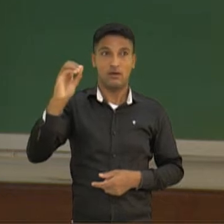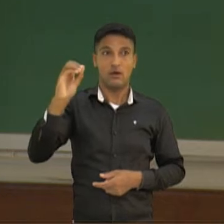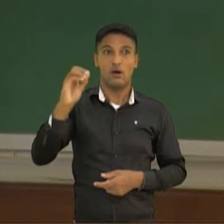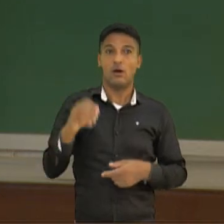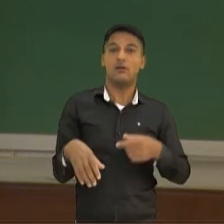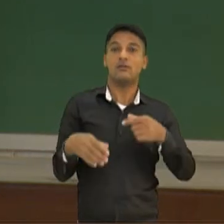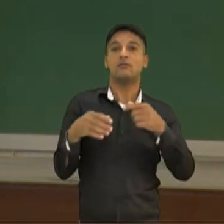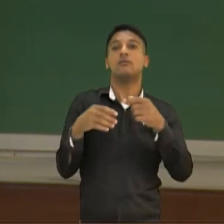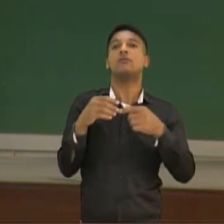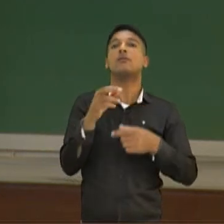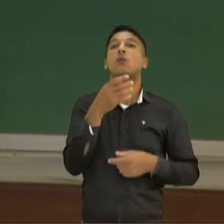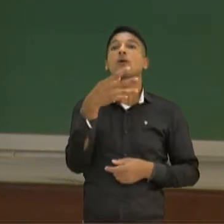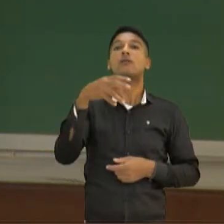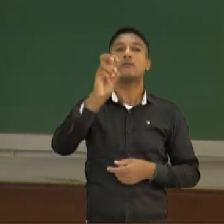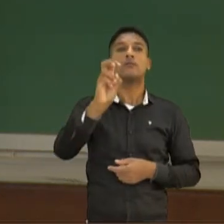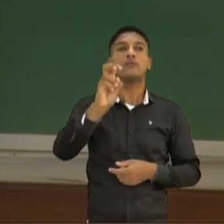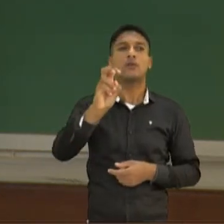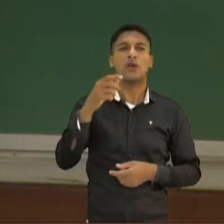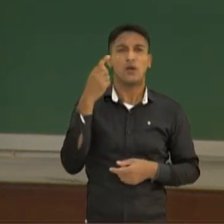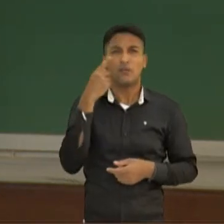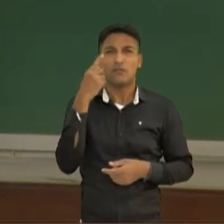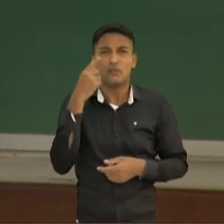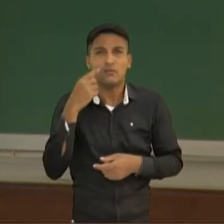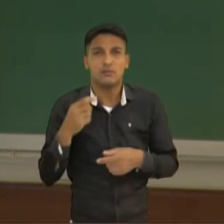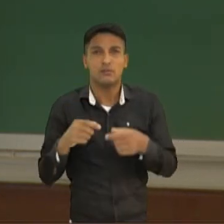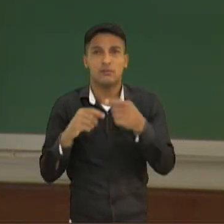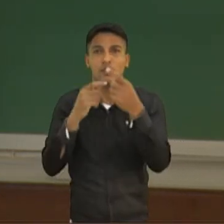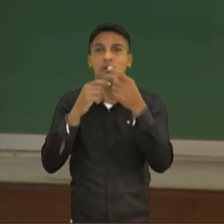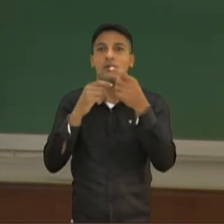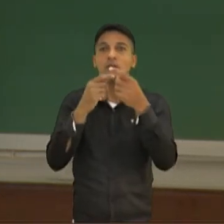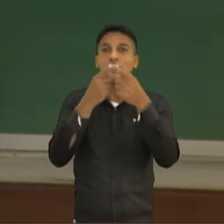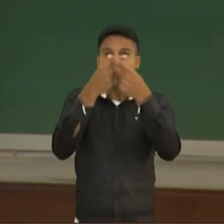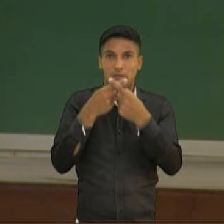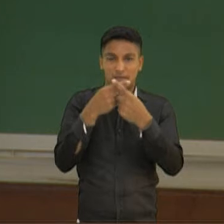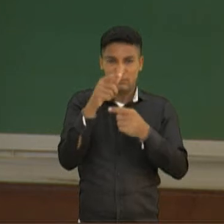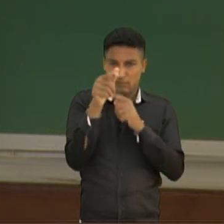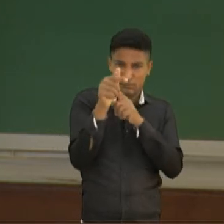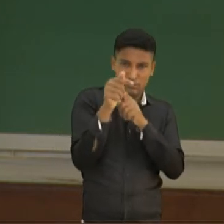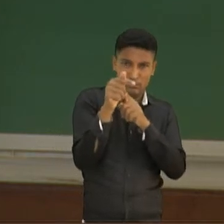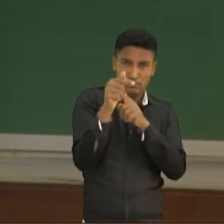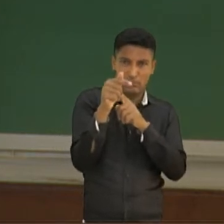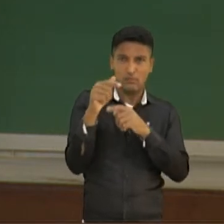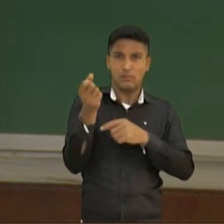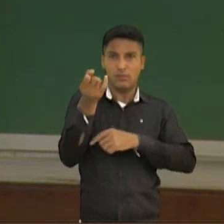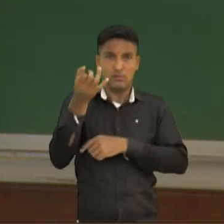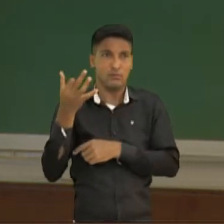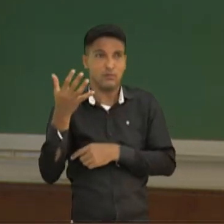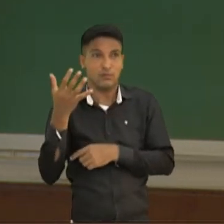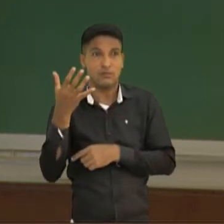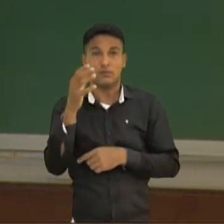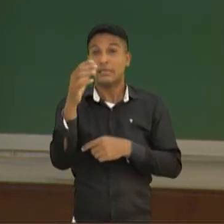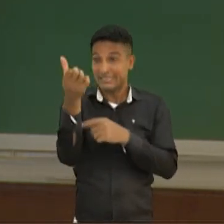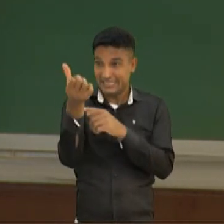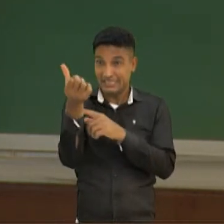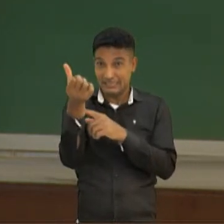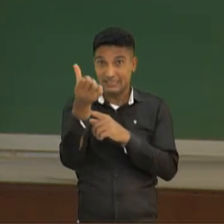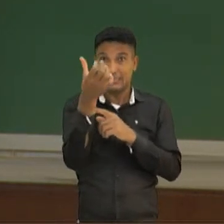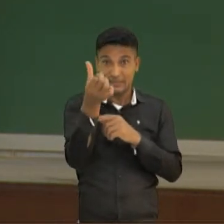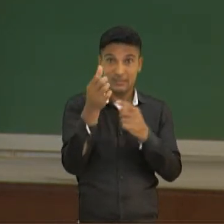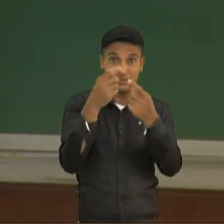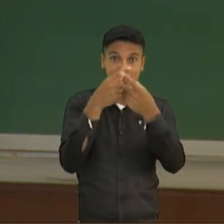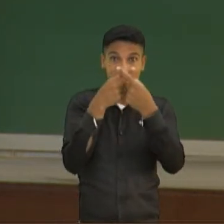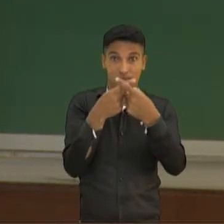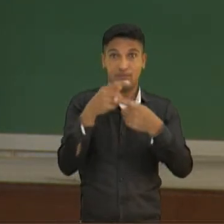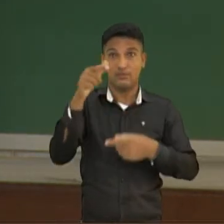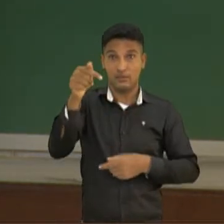Quem que se aproxima do 45? O 6, porque 6 vezes 7, 42. 45 menos